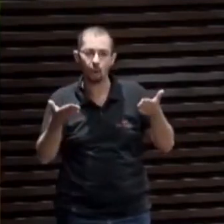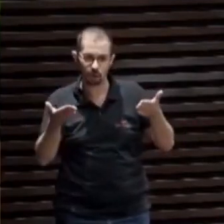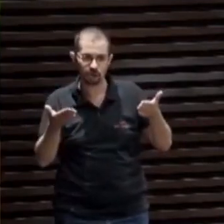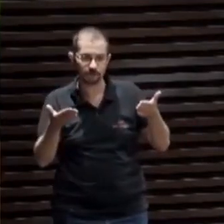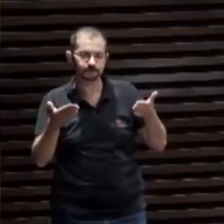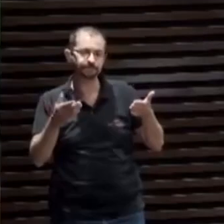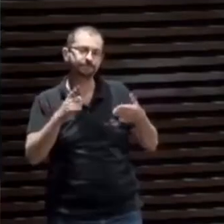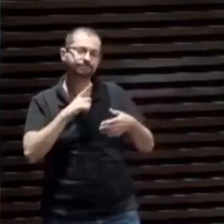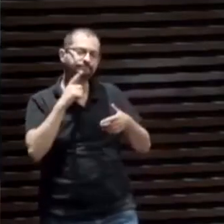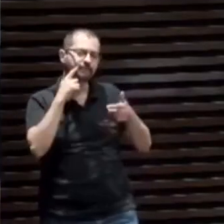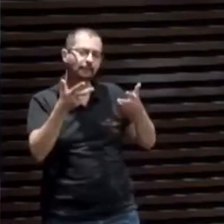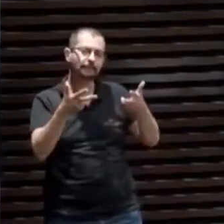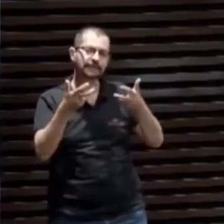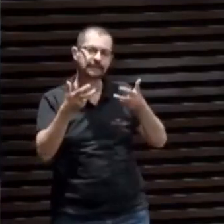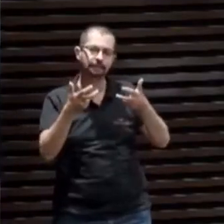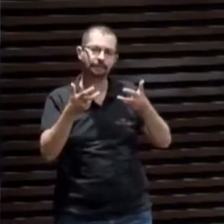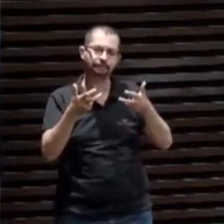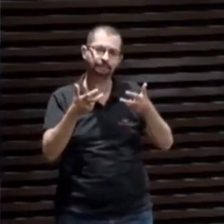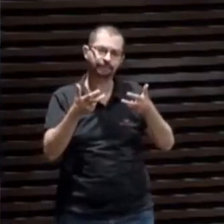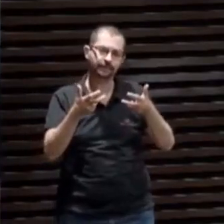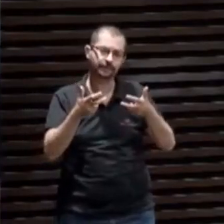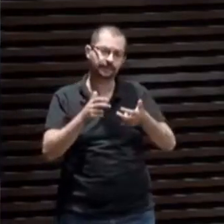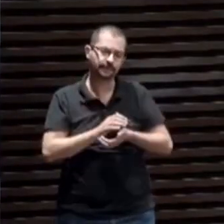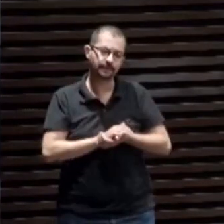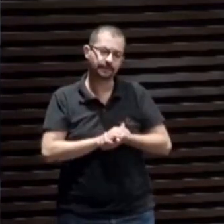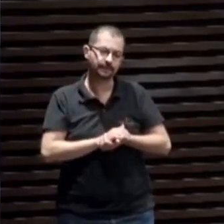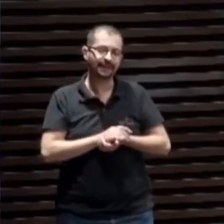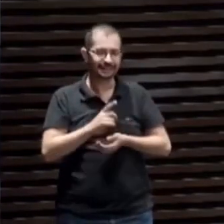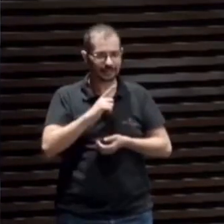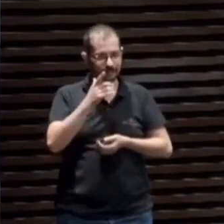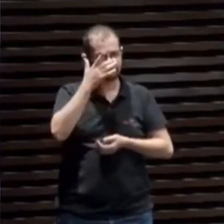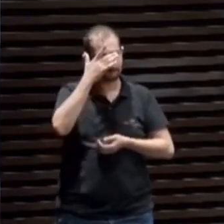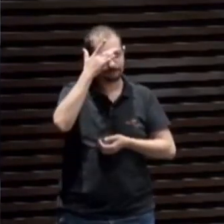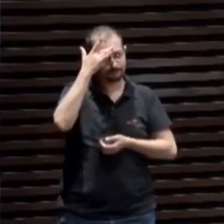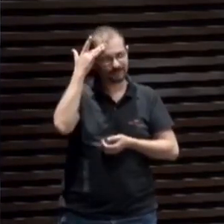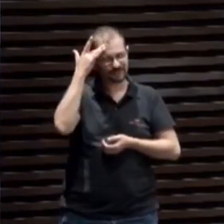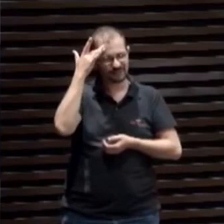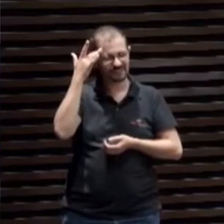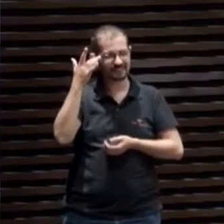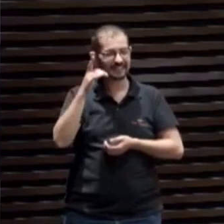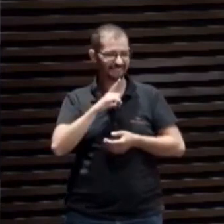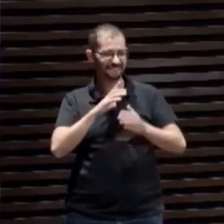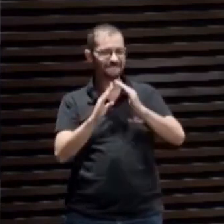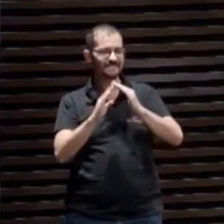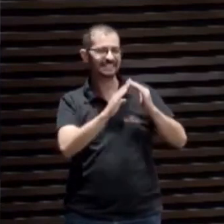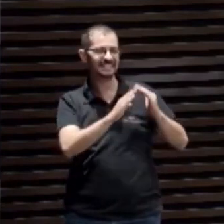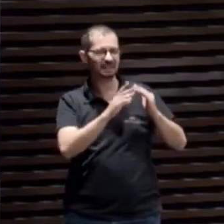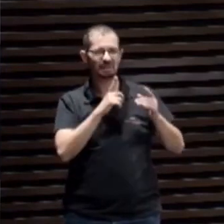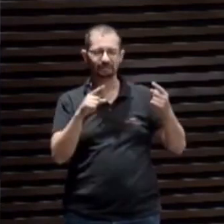visto muita gente que pega umas músicas, tem uns vizinhos lá que usam